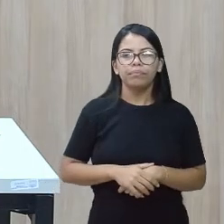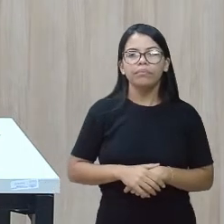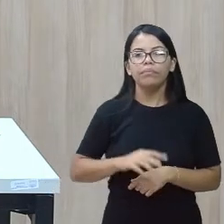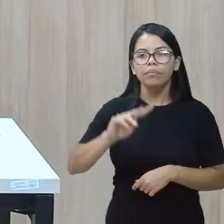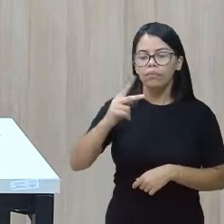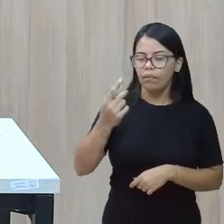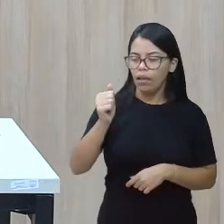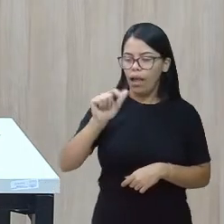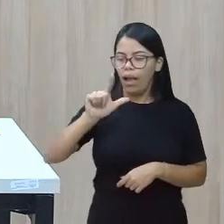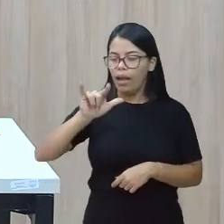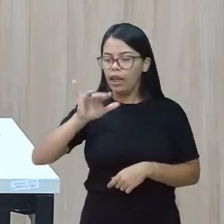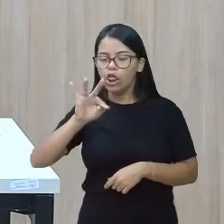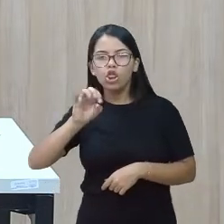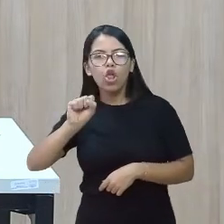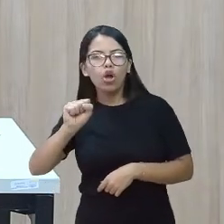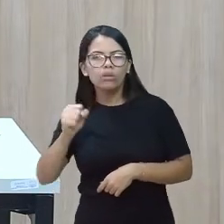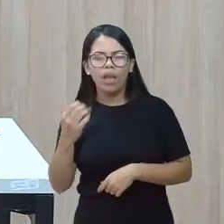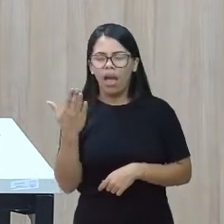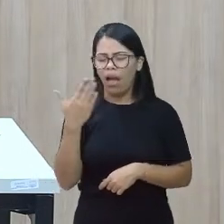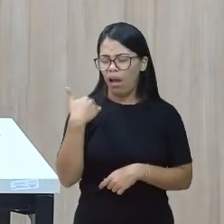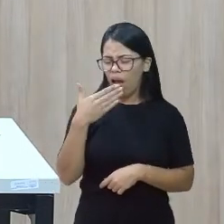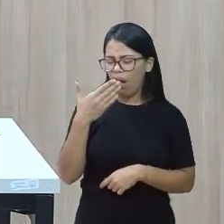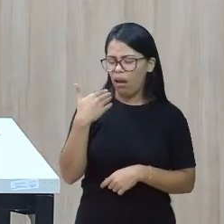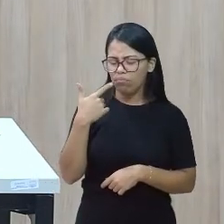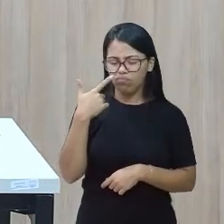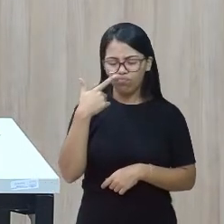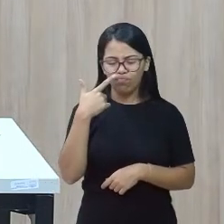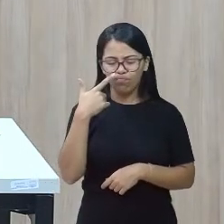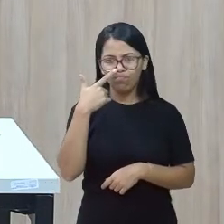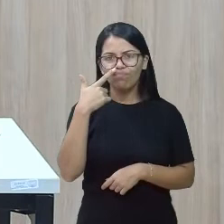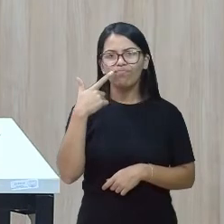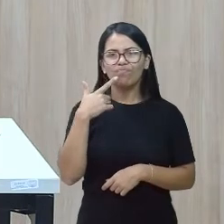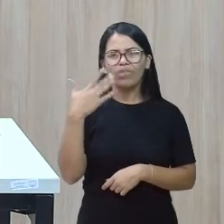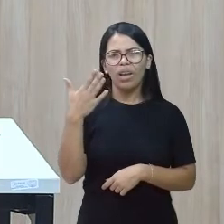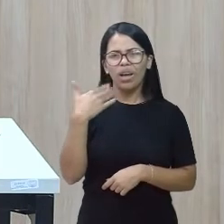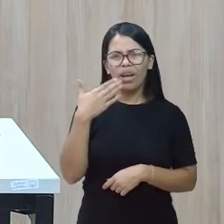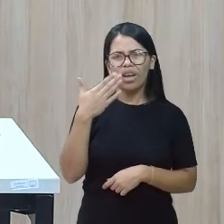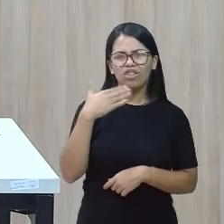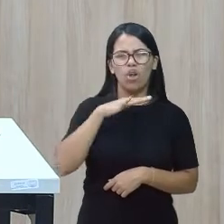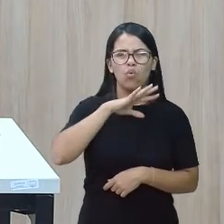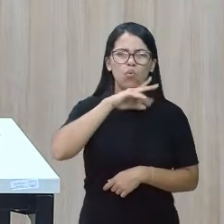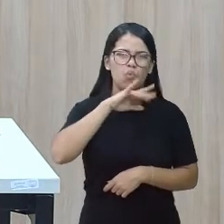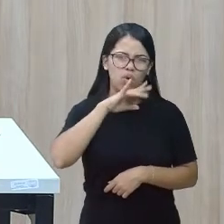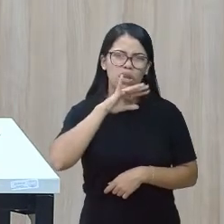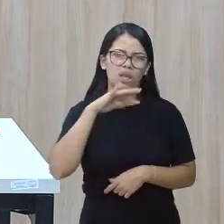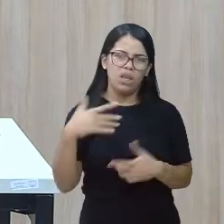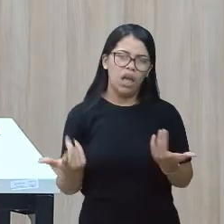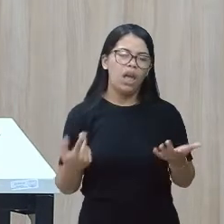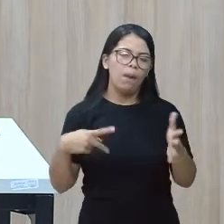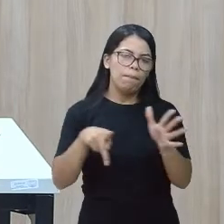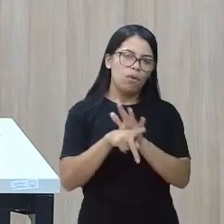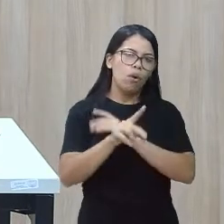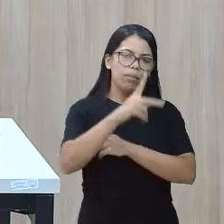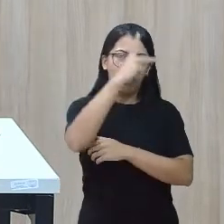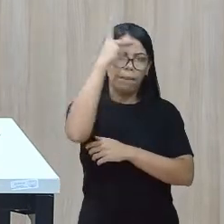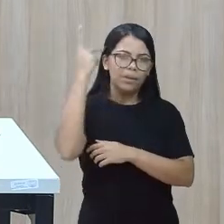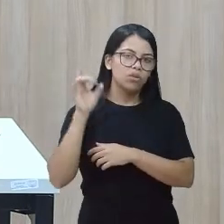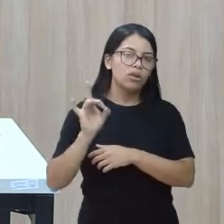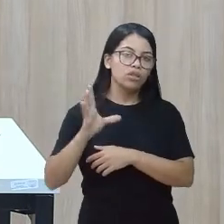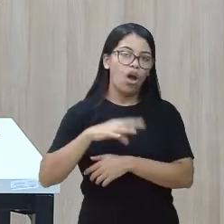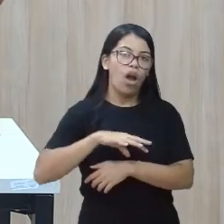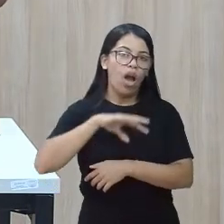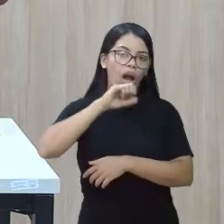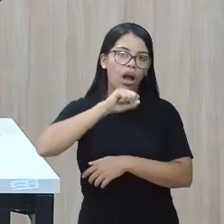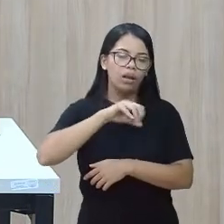hálito, também está aí como um indicador de quem respira pela boca. Dificuldade de realizar